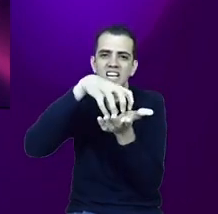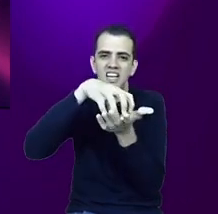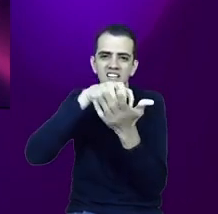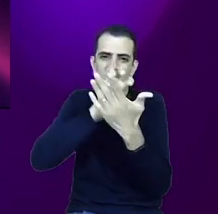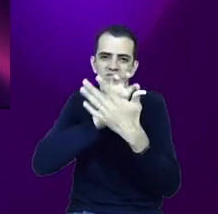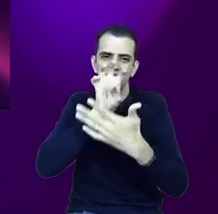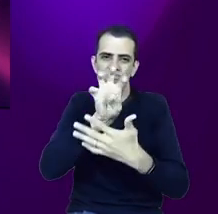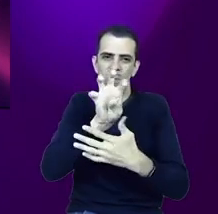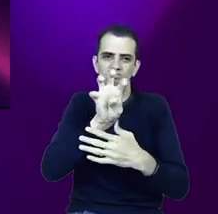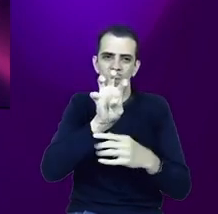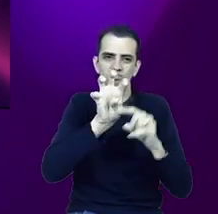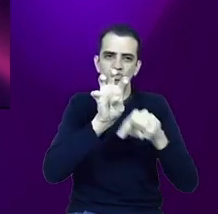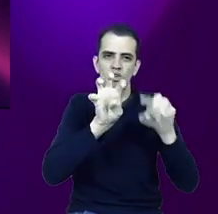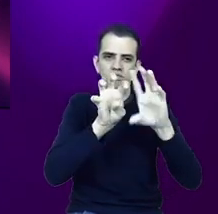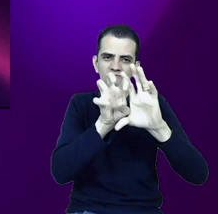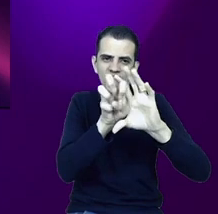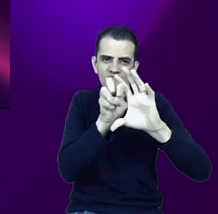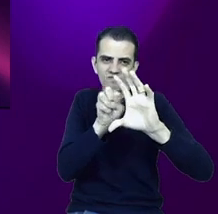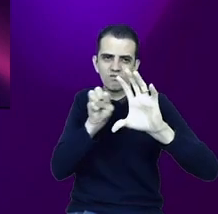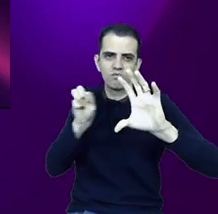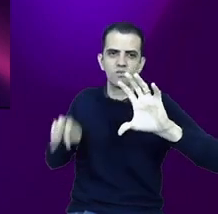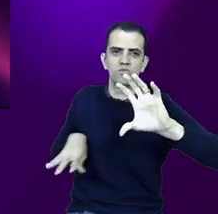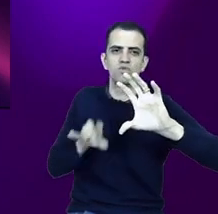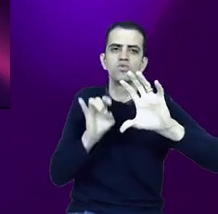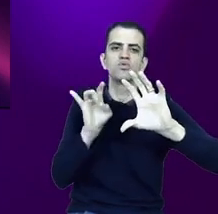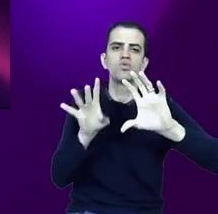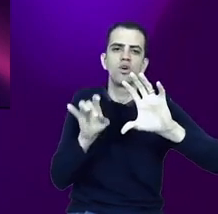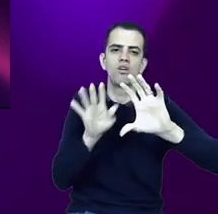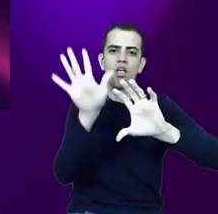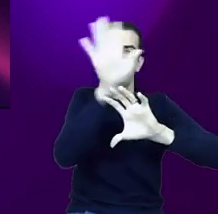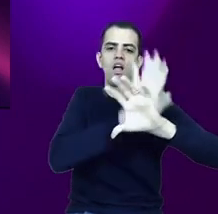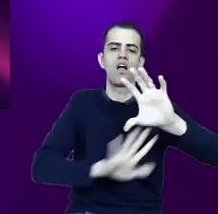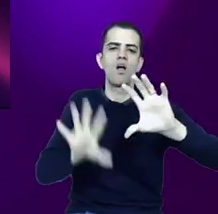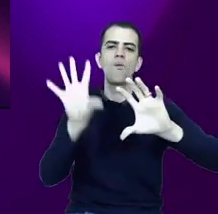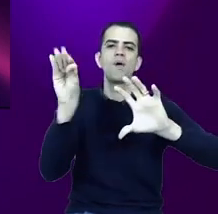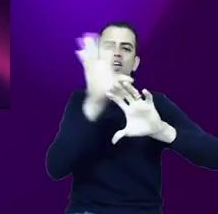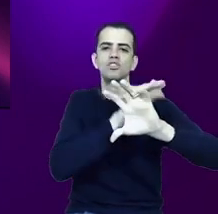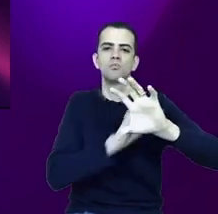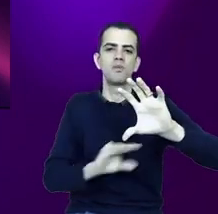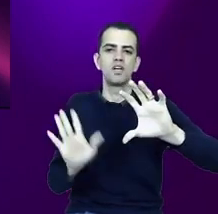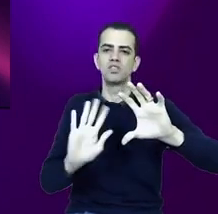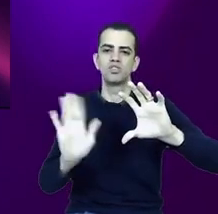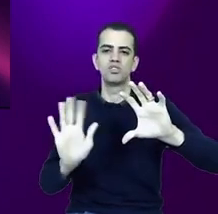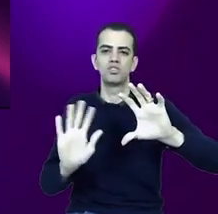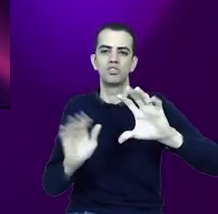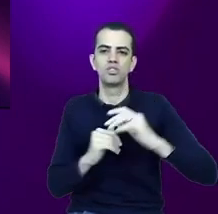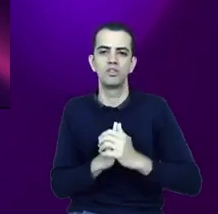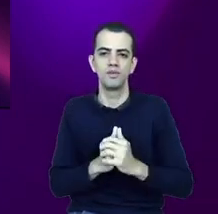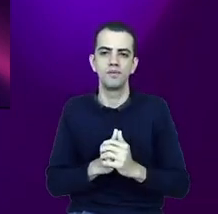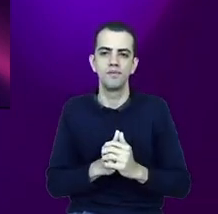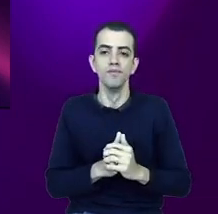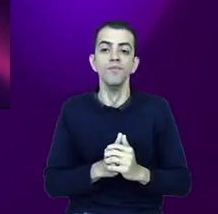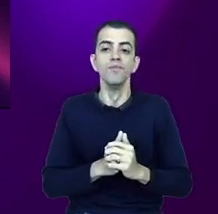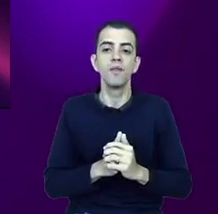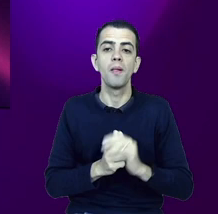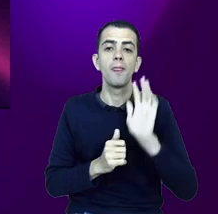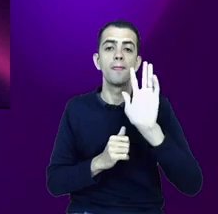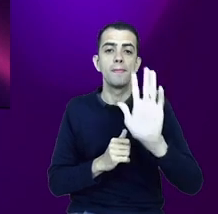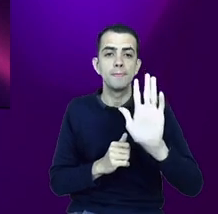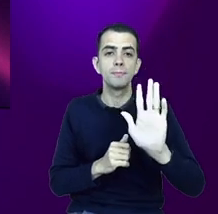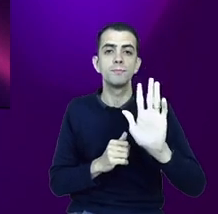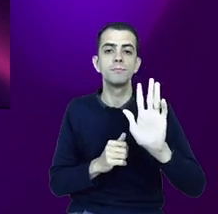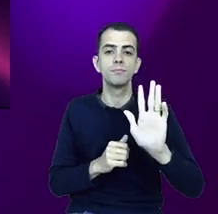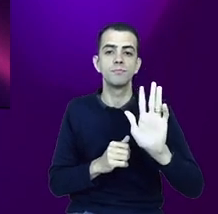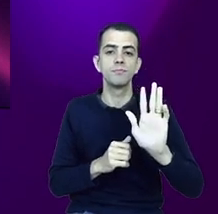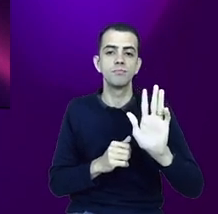limitação grande, dados os pares cranianos na parede lateral do seio cavernoso, para ressecção dessa lesão intracavernosa. E hoje, com a